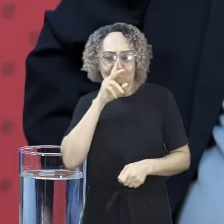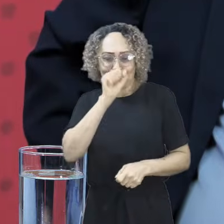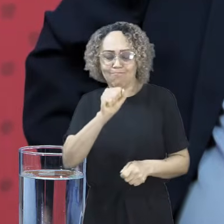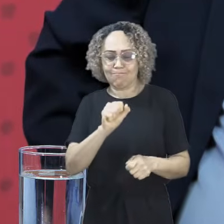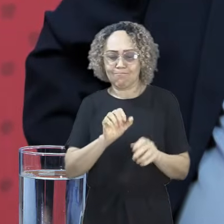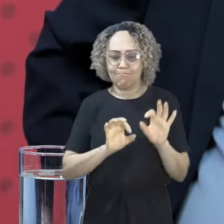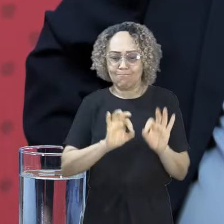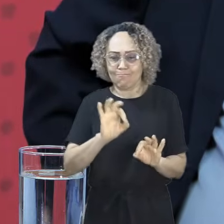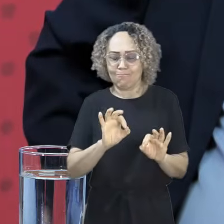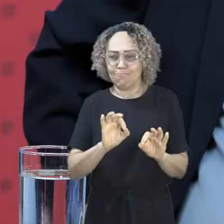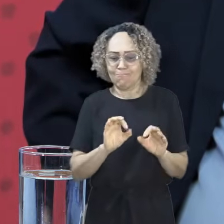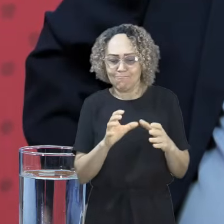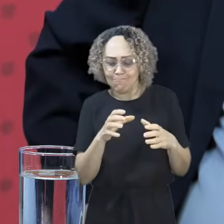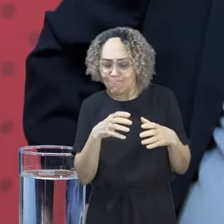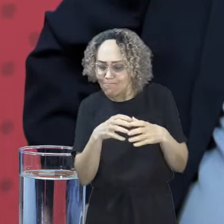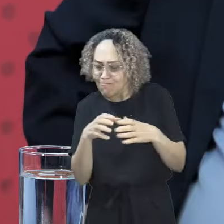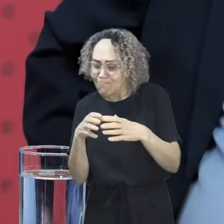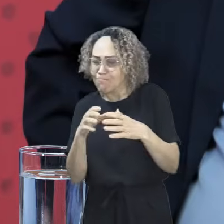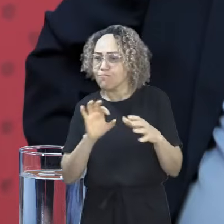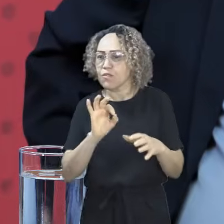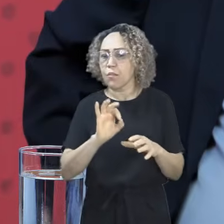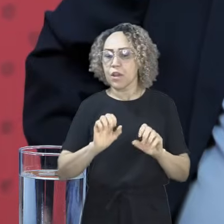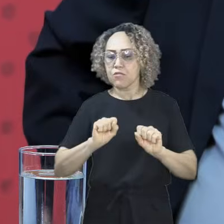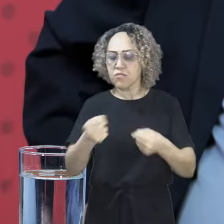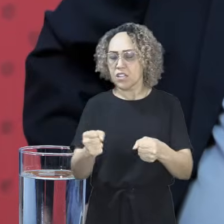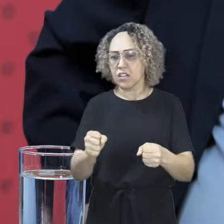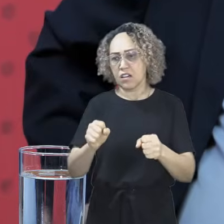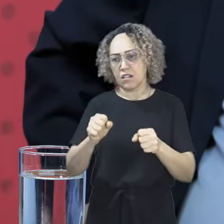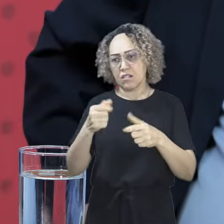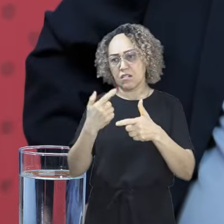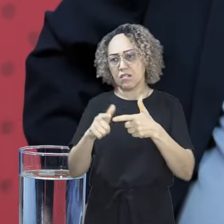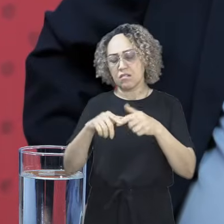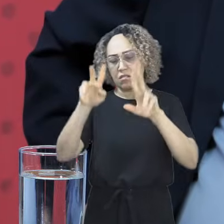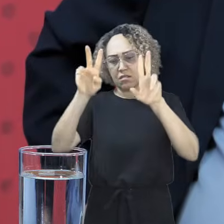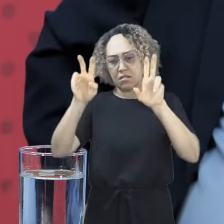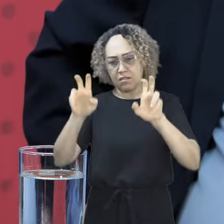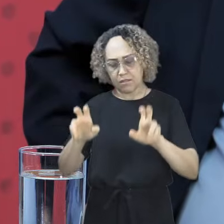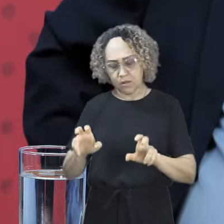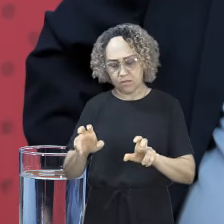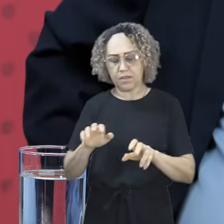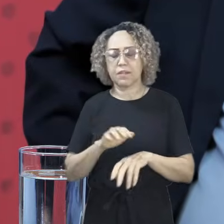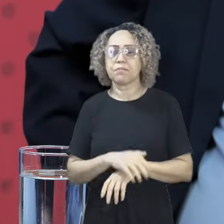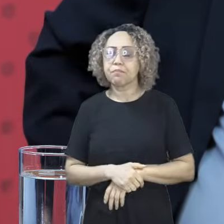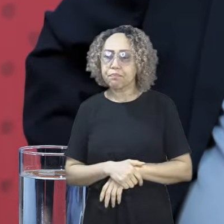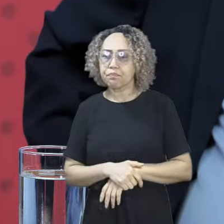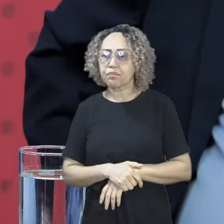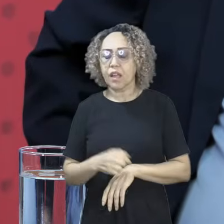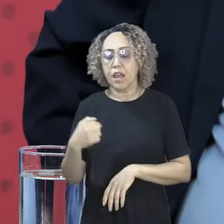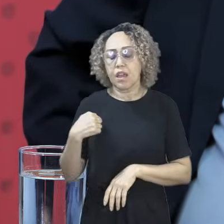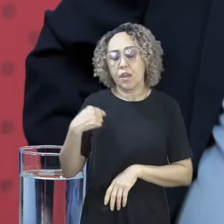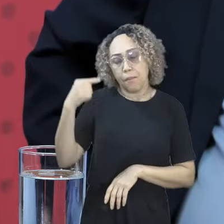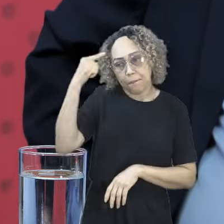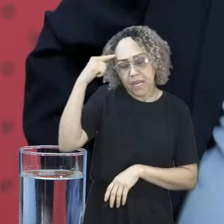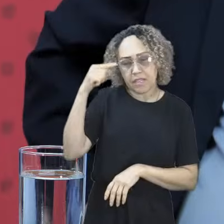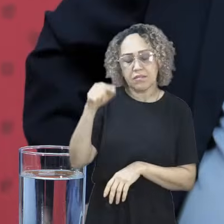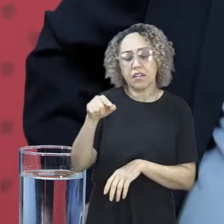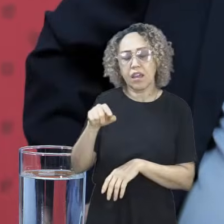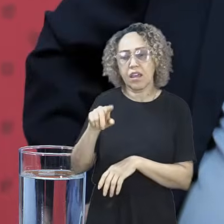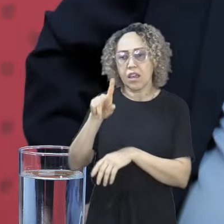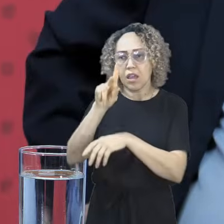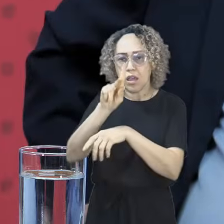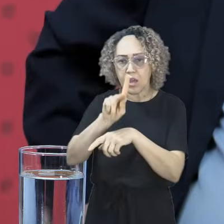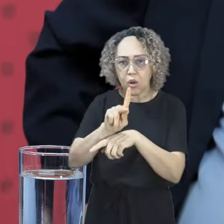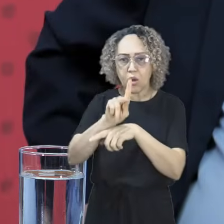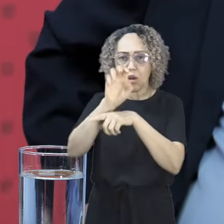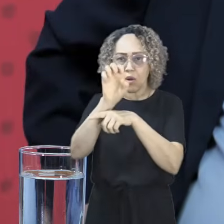enfrentar essa temática, né? E eu penso que o PED mostra isso, mostra um partido forte,